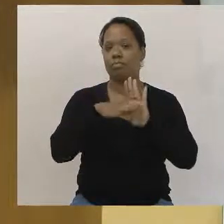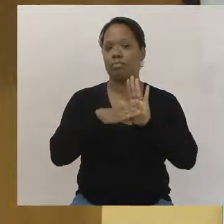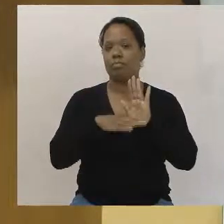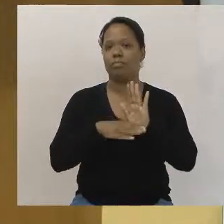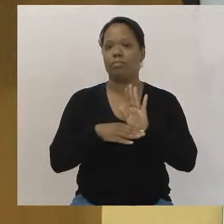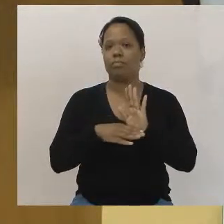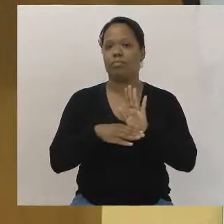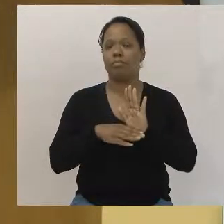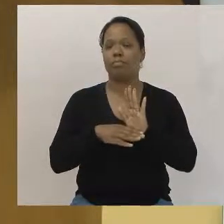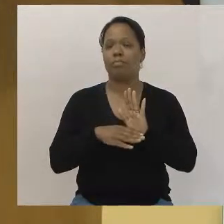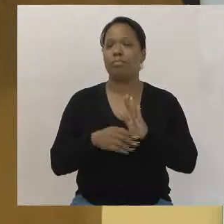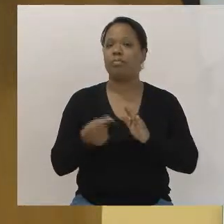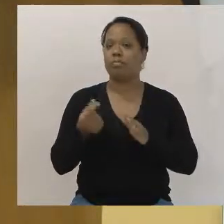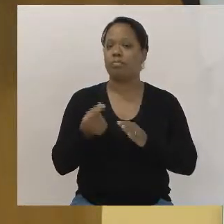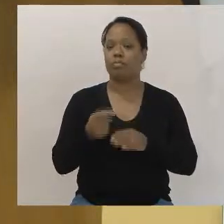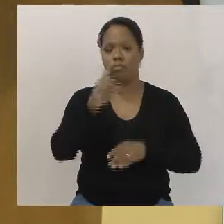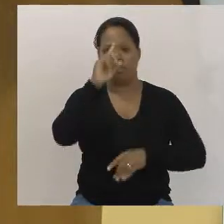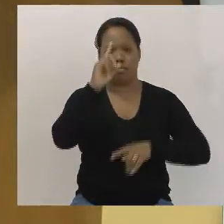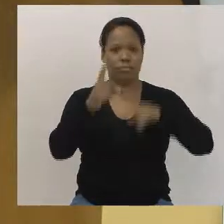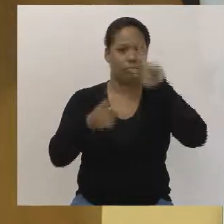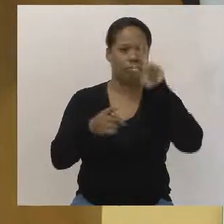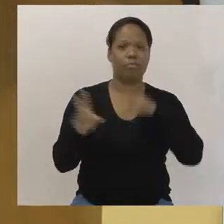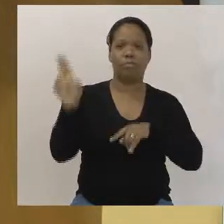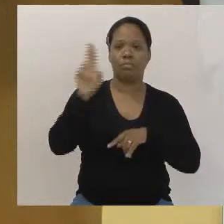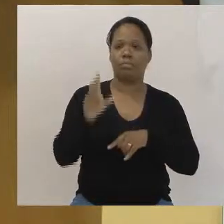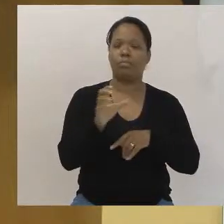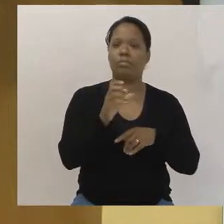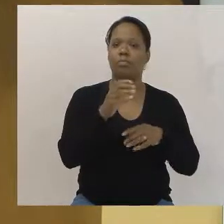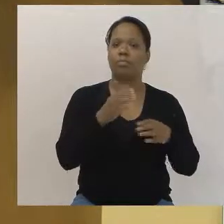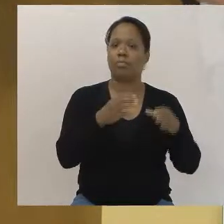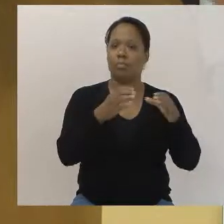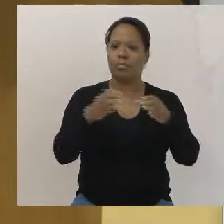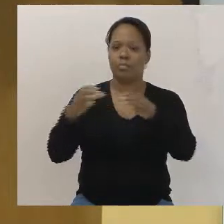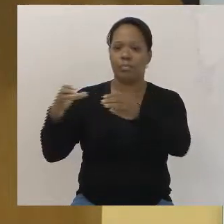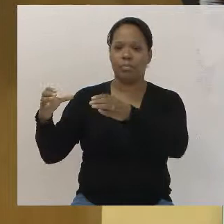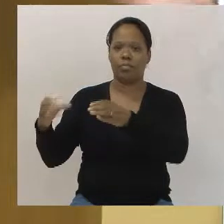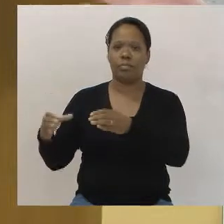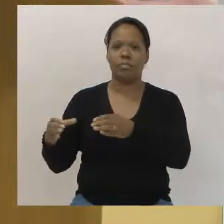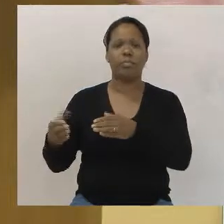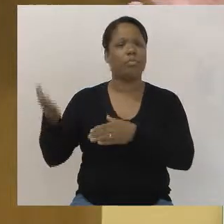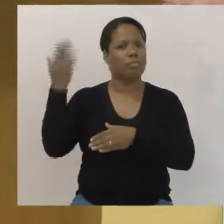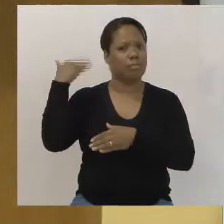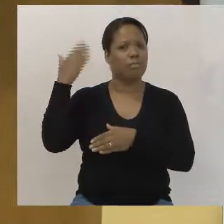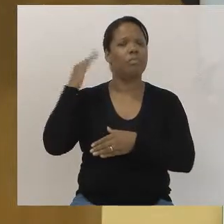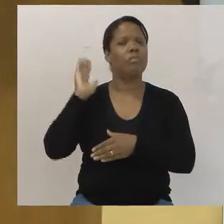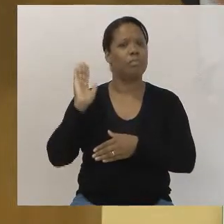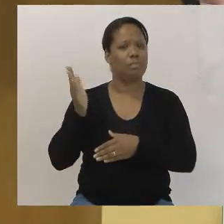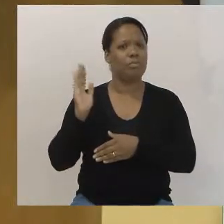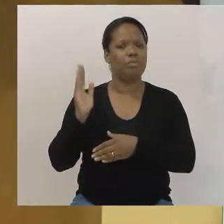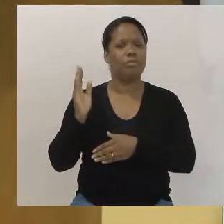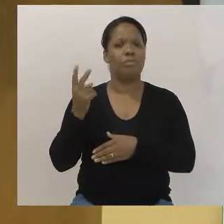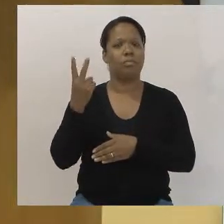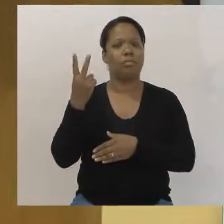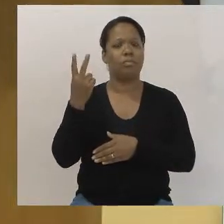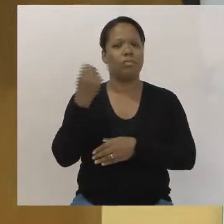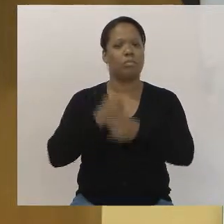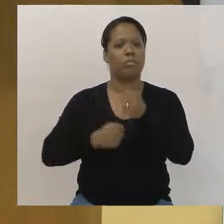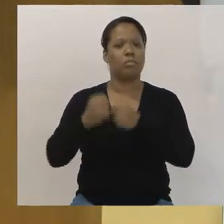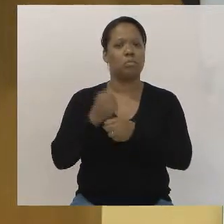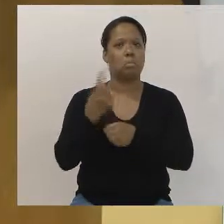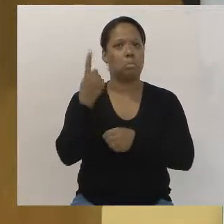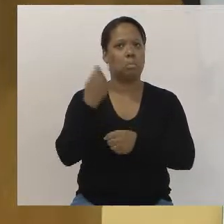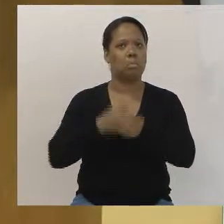uma série de investimentos que já previa se há tempos atrás há 12 anos atrás já